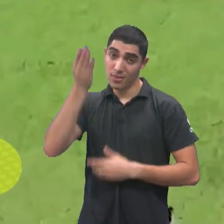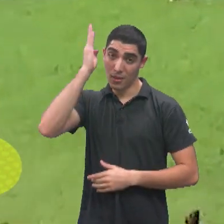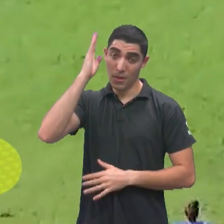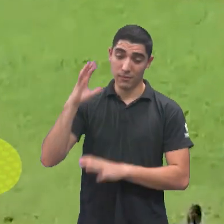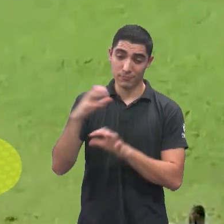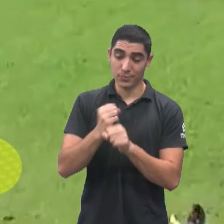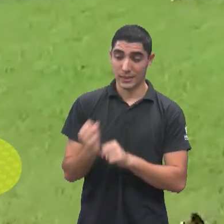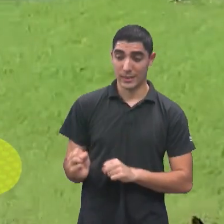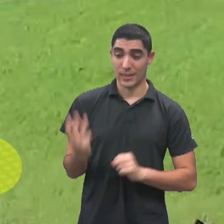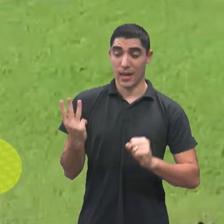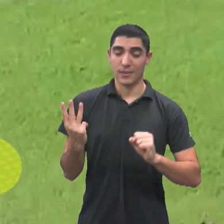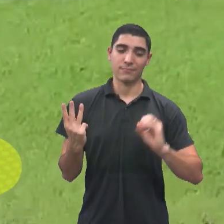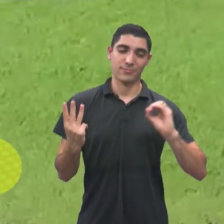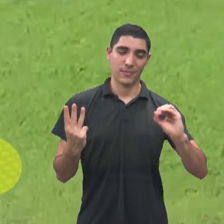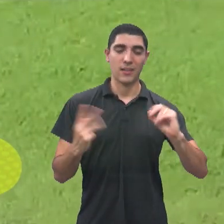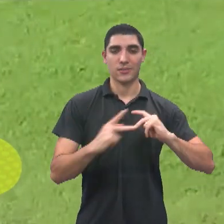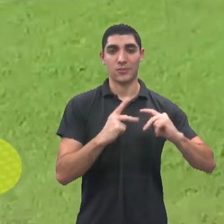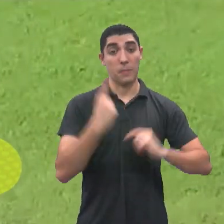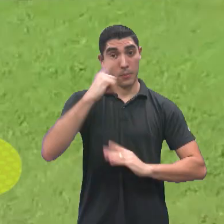do primeiro tempo.